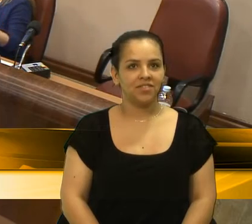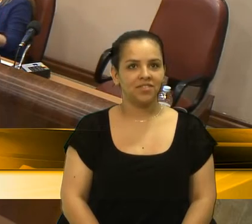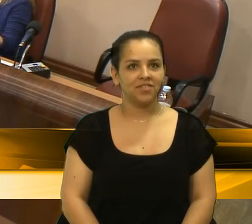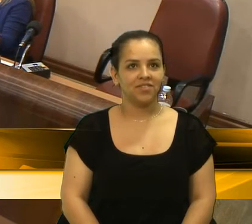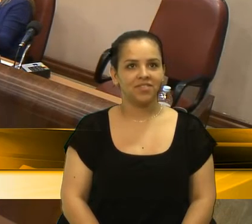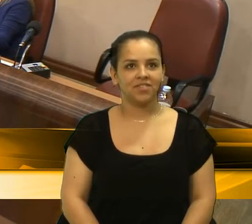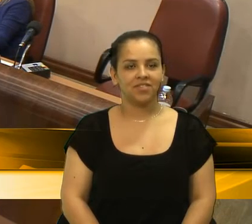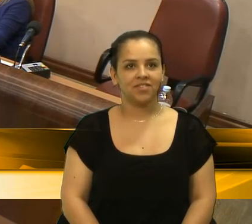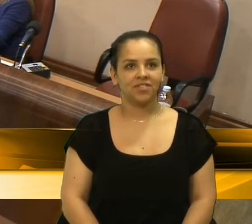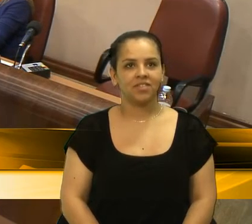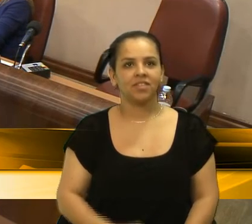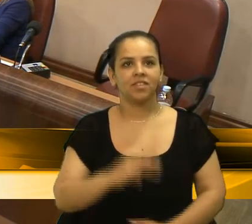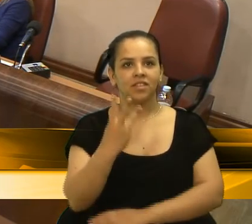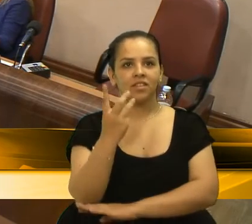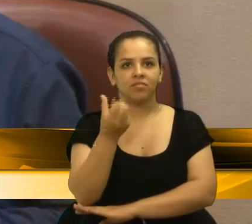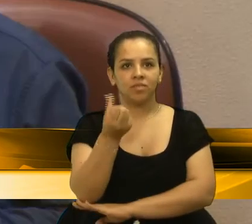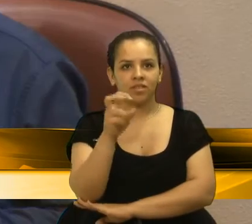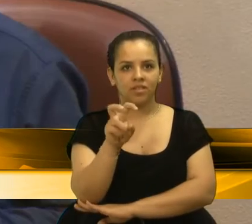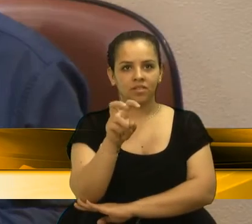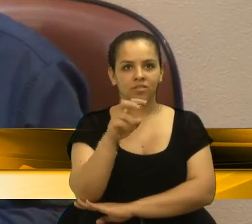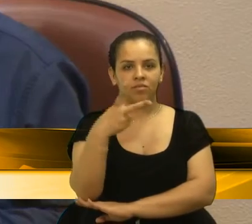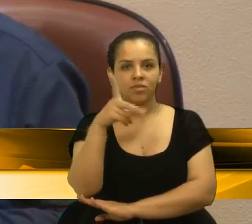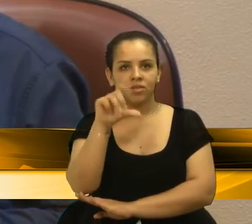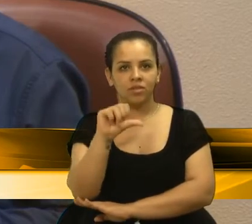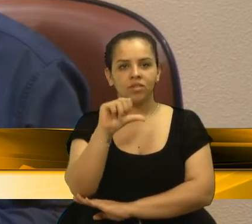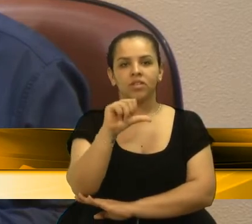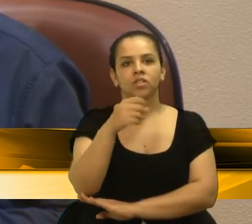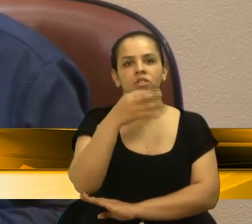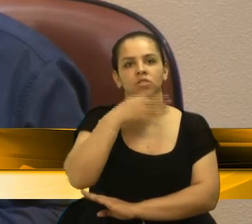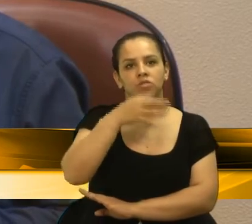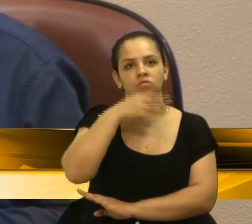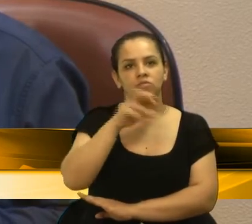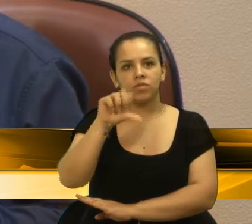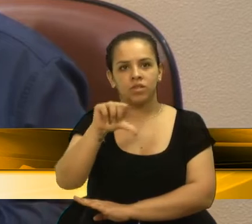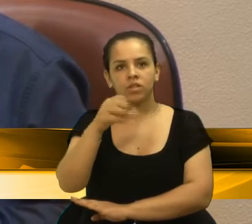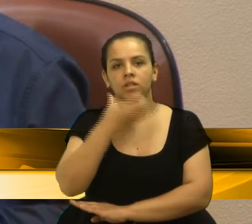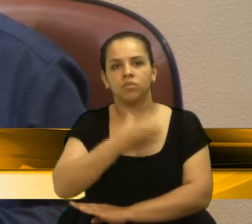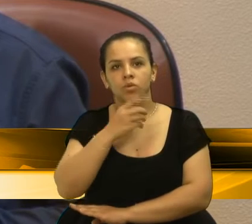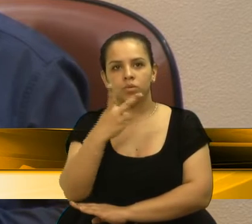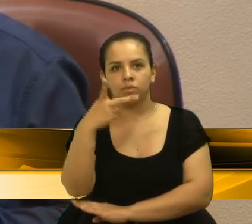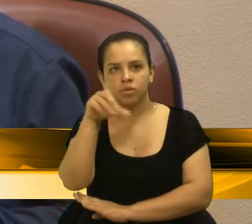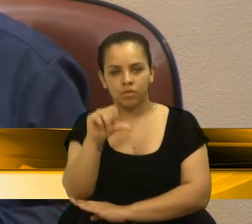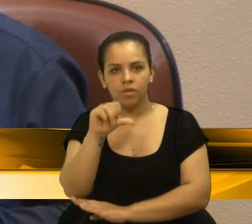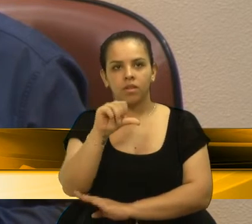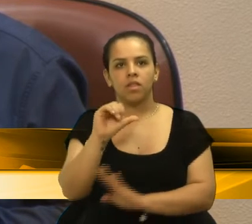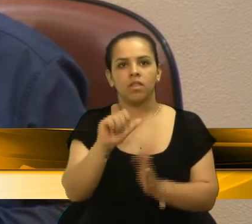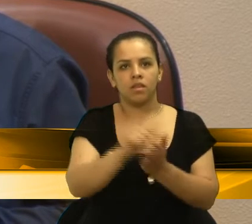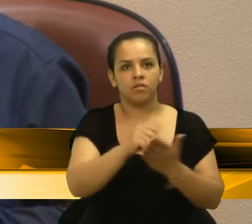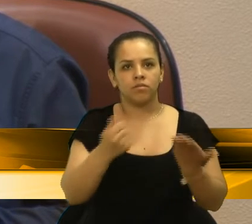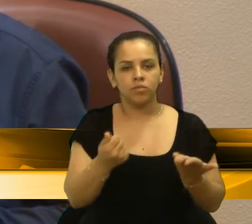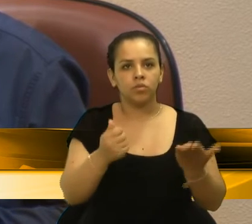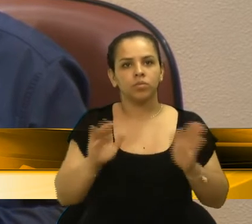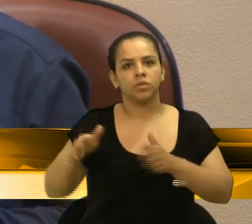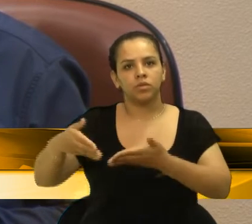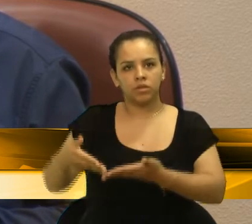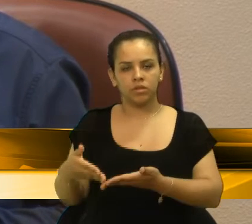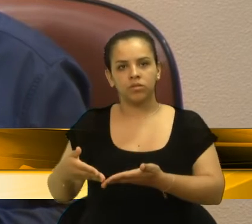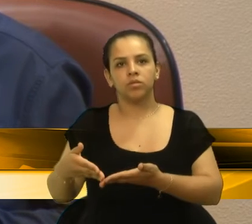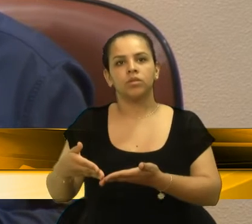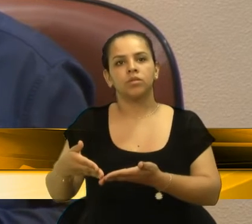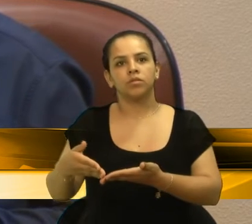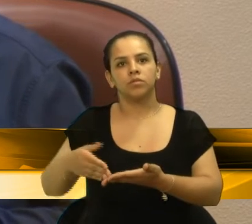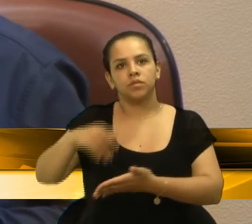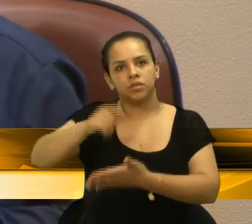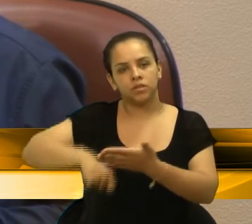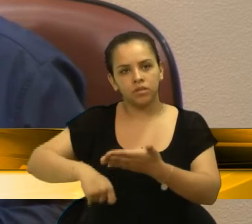Referente ao documento externo 365/2019, Caxias Sul, 9 de dezembro de 2019, a da presidência da comissão processante. A comissão processante, por seu presidente, no FII